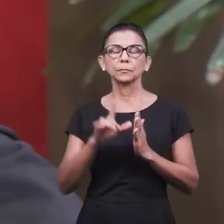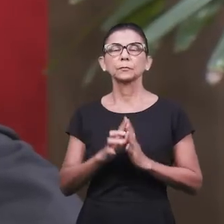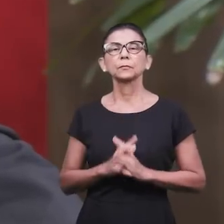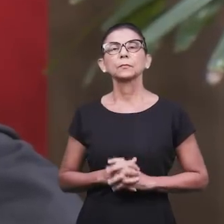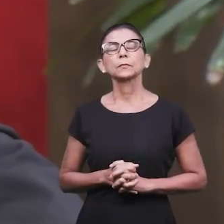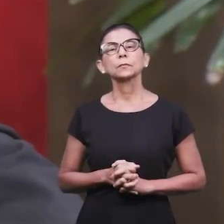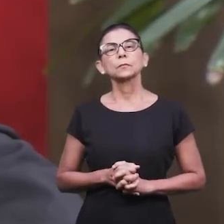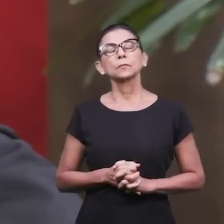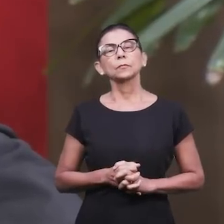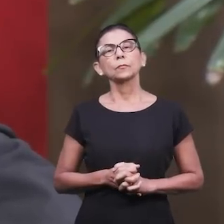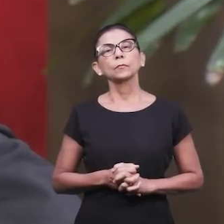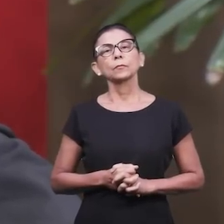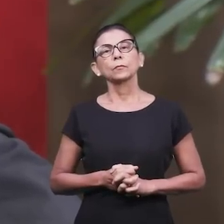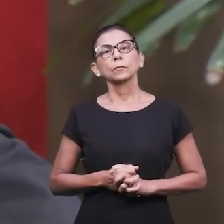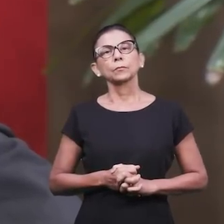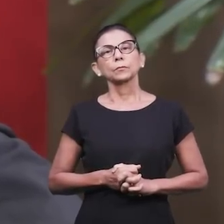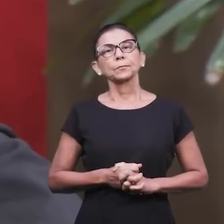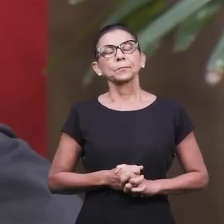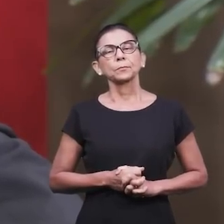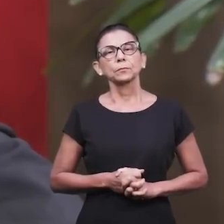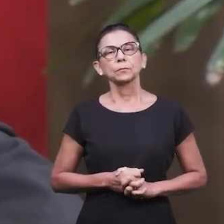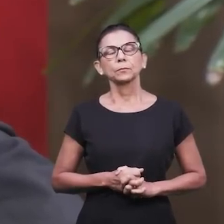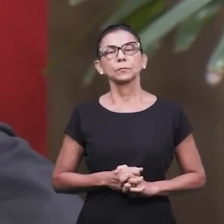é o comportamento